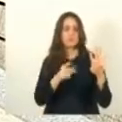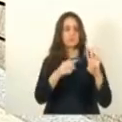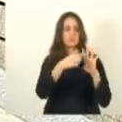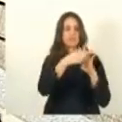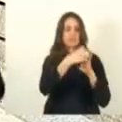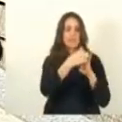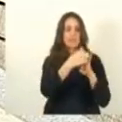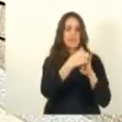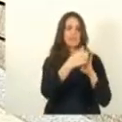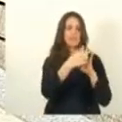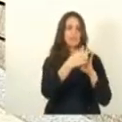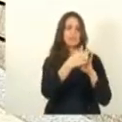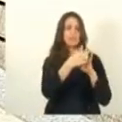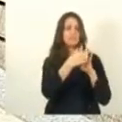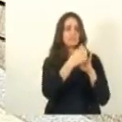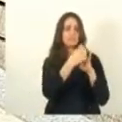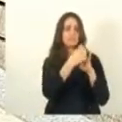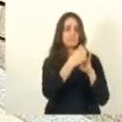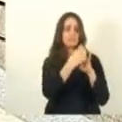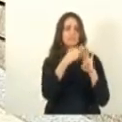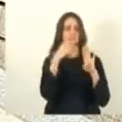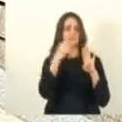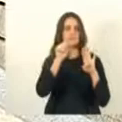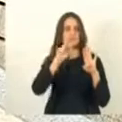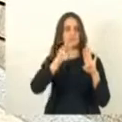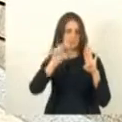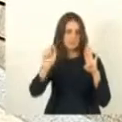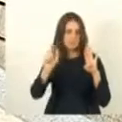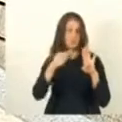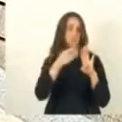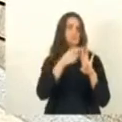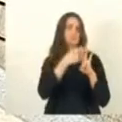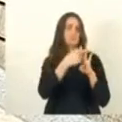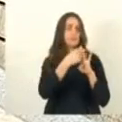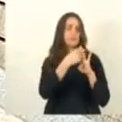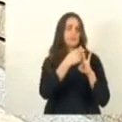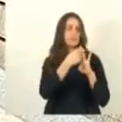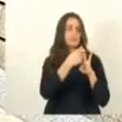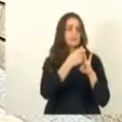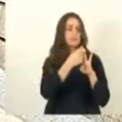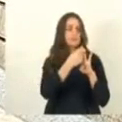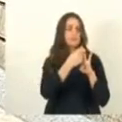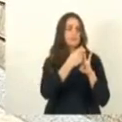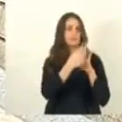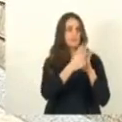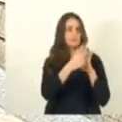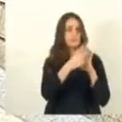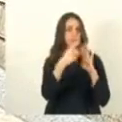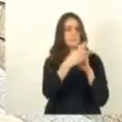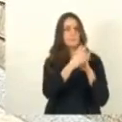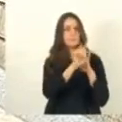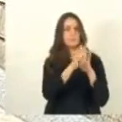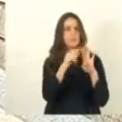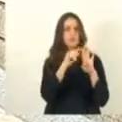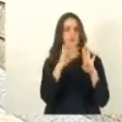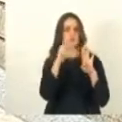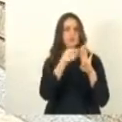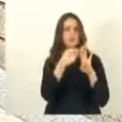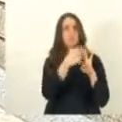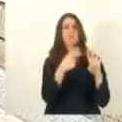deles foram parciais e 1 veto, perdão, 3 vetos foram totais e 1 parcial.